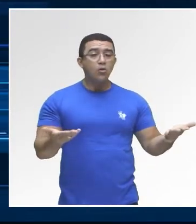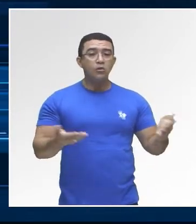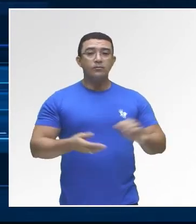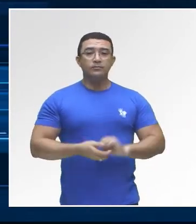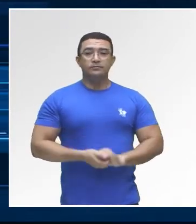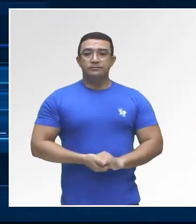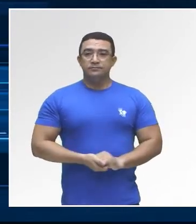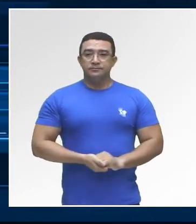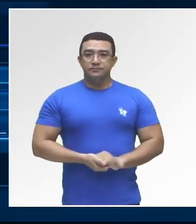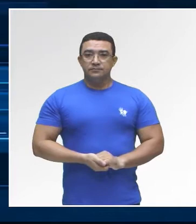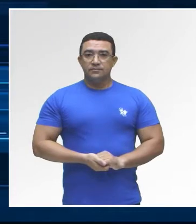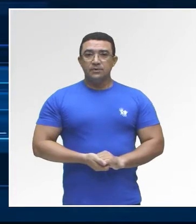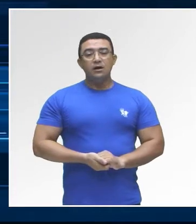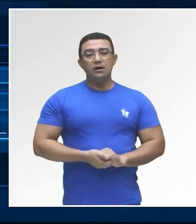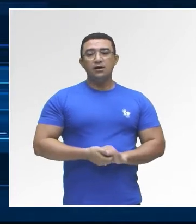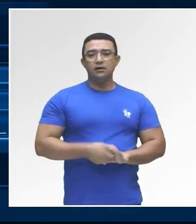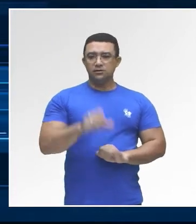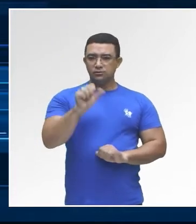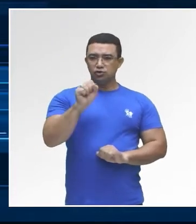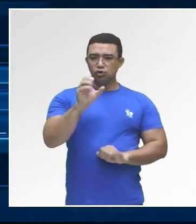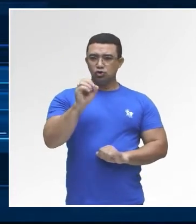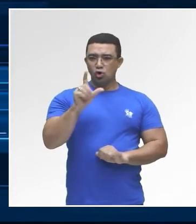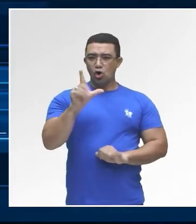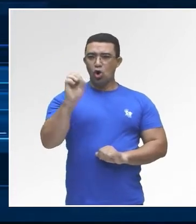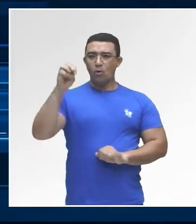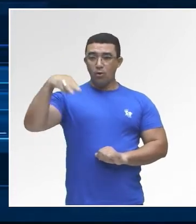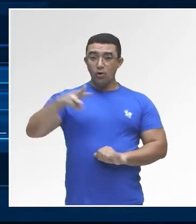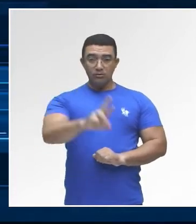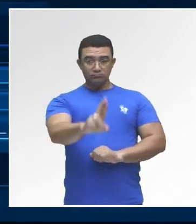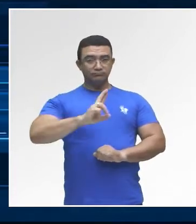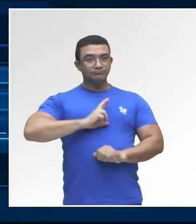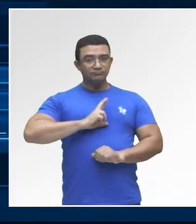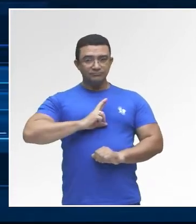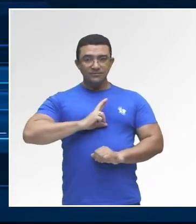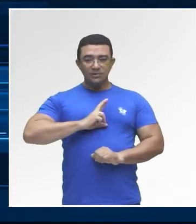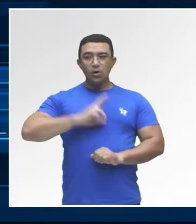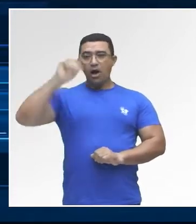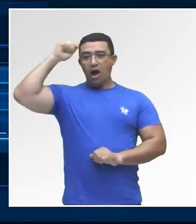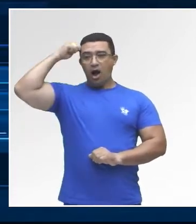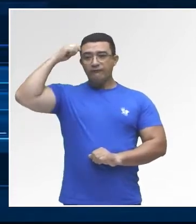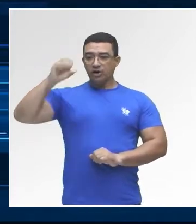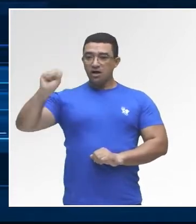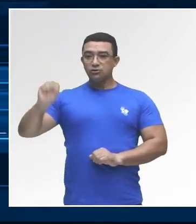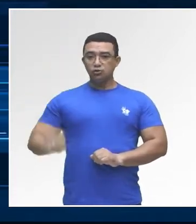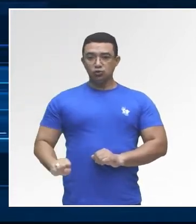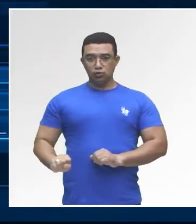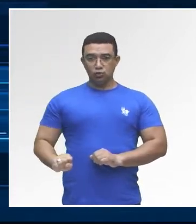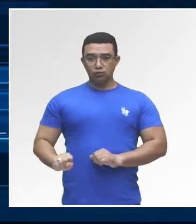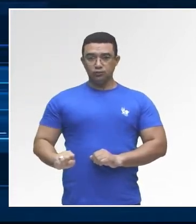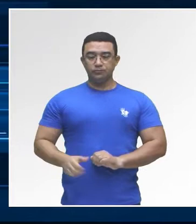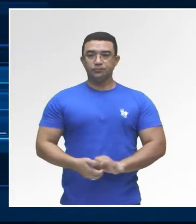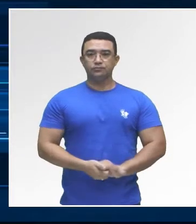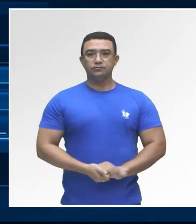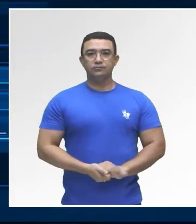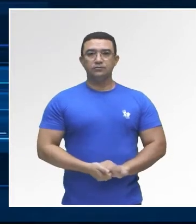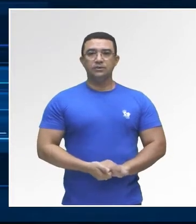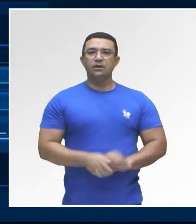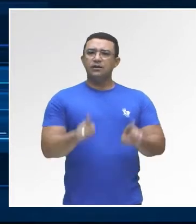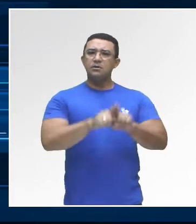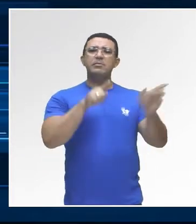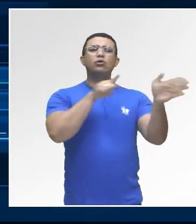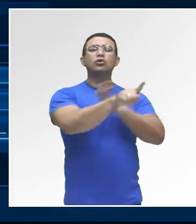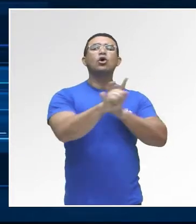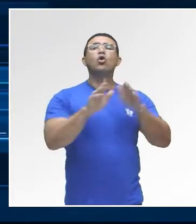né? Então, ele disse o país dele. I'm from South Africa, da África do Sul. Fiz uma outra pergunta para